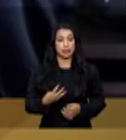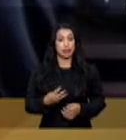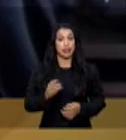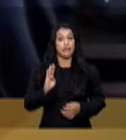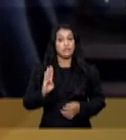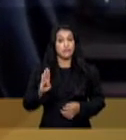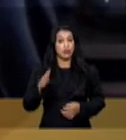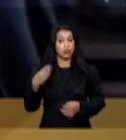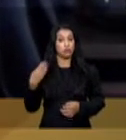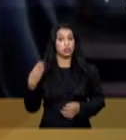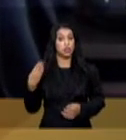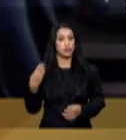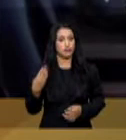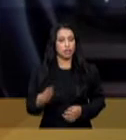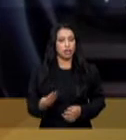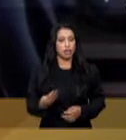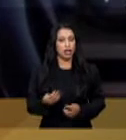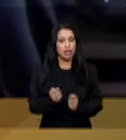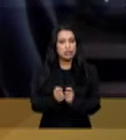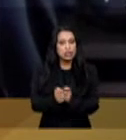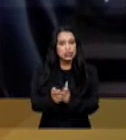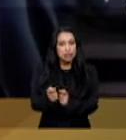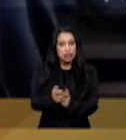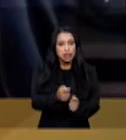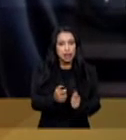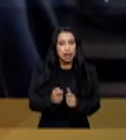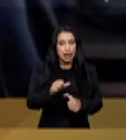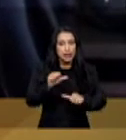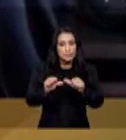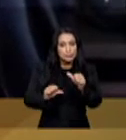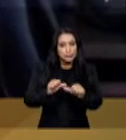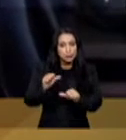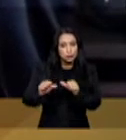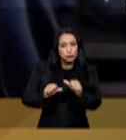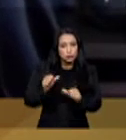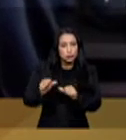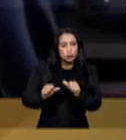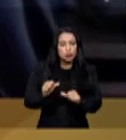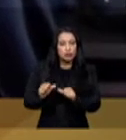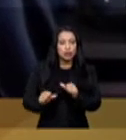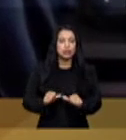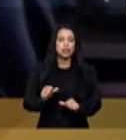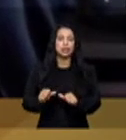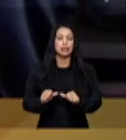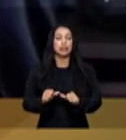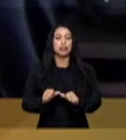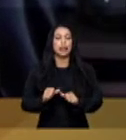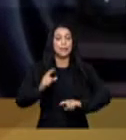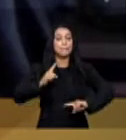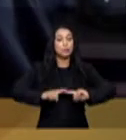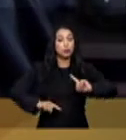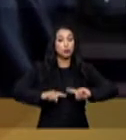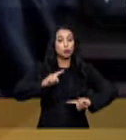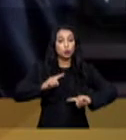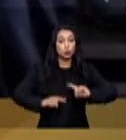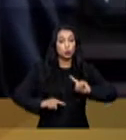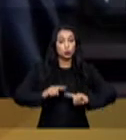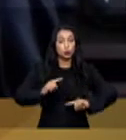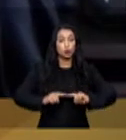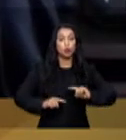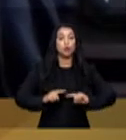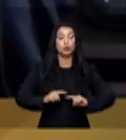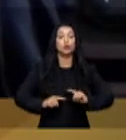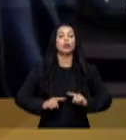Falsificar, corromper, adulterar ou alterar produto destinado a